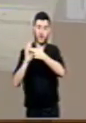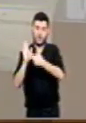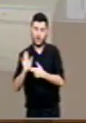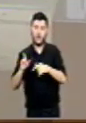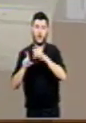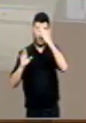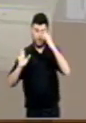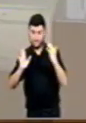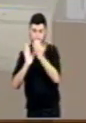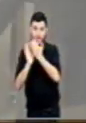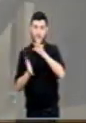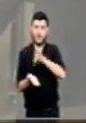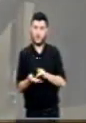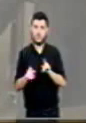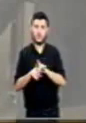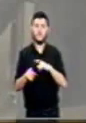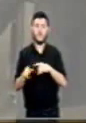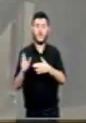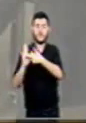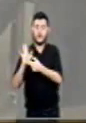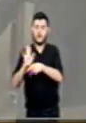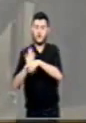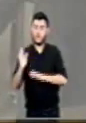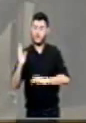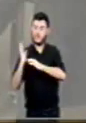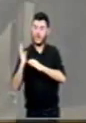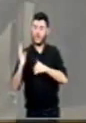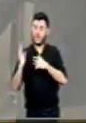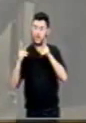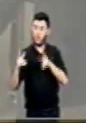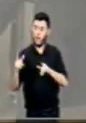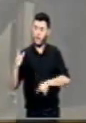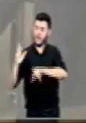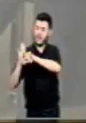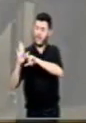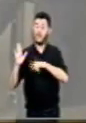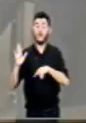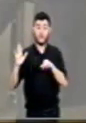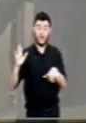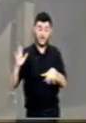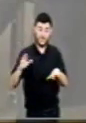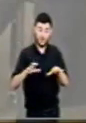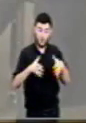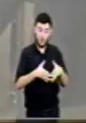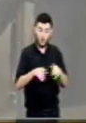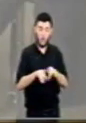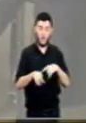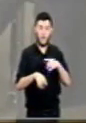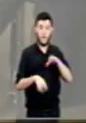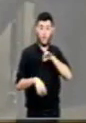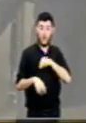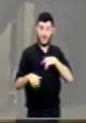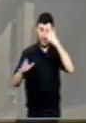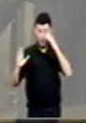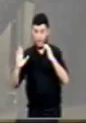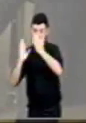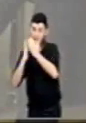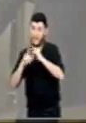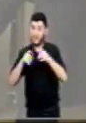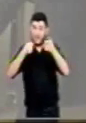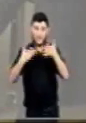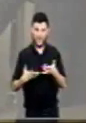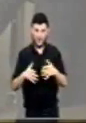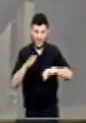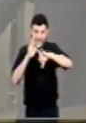Federal, essas que possuem força de lei. Ou seja, nem em tese foram crimes as